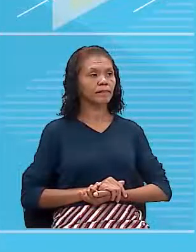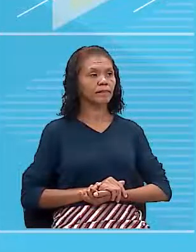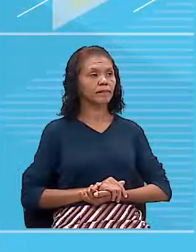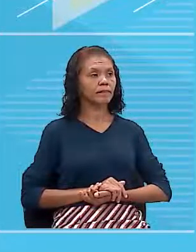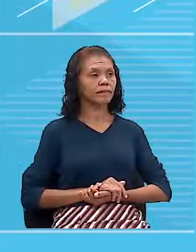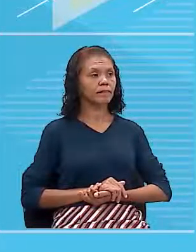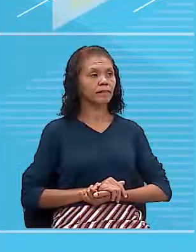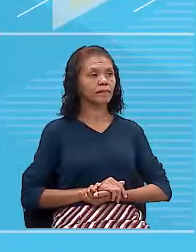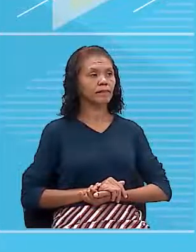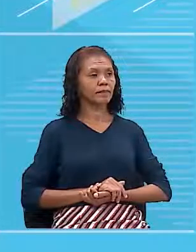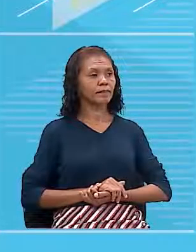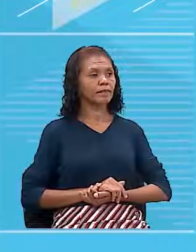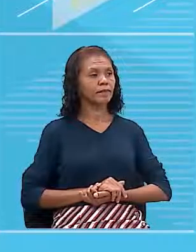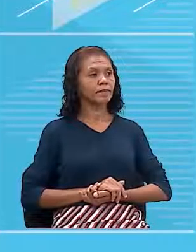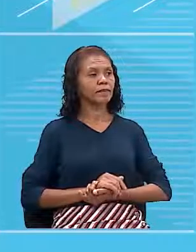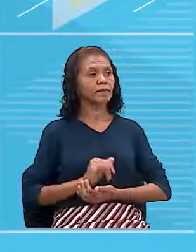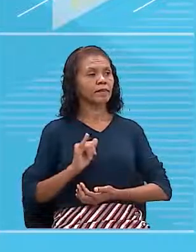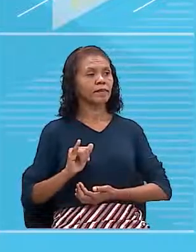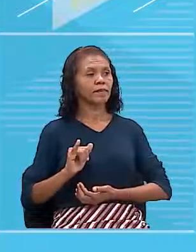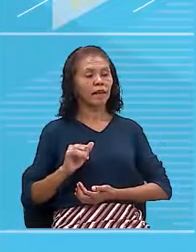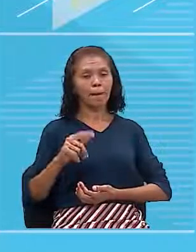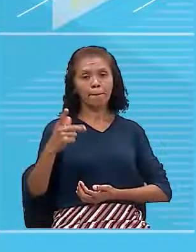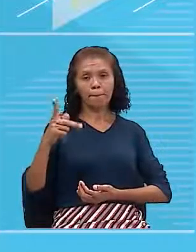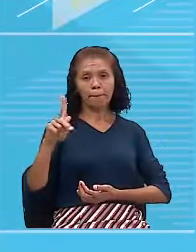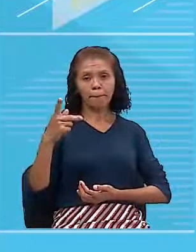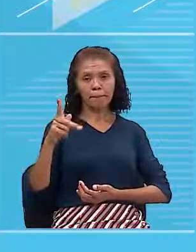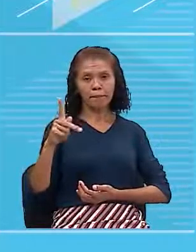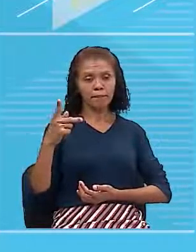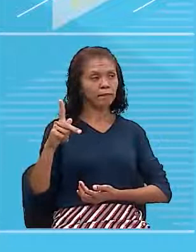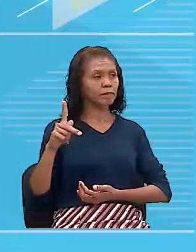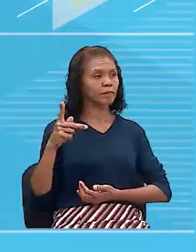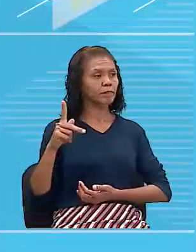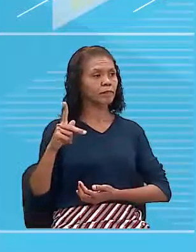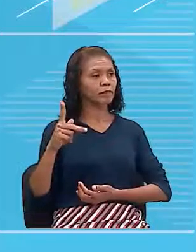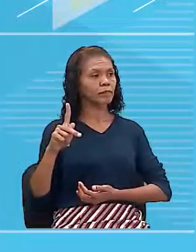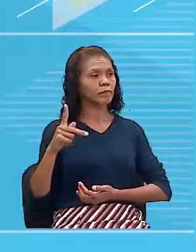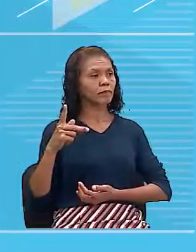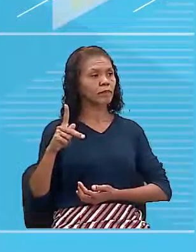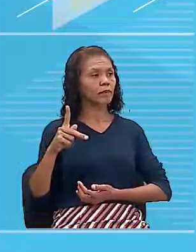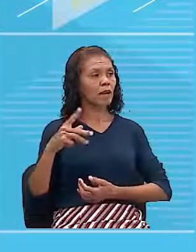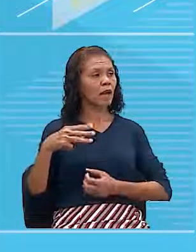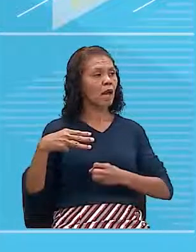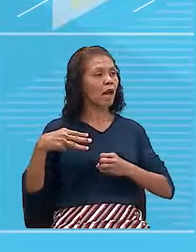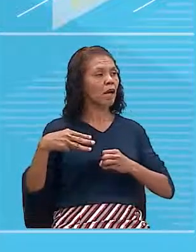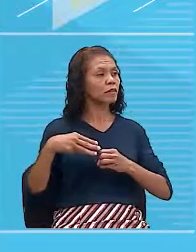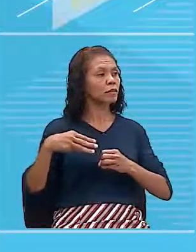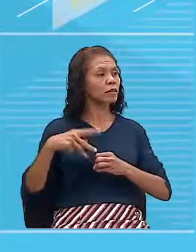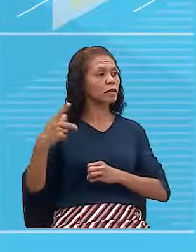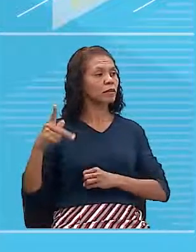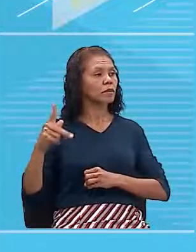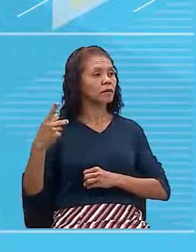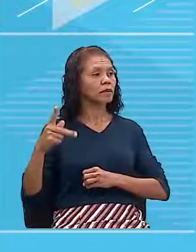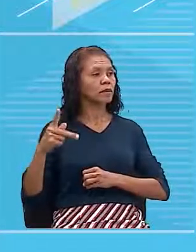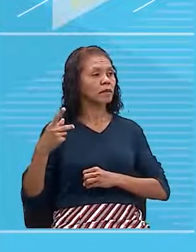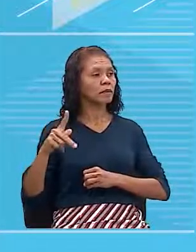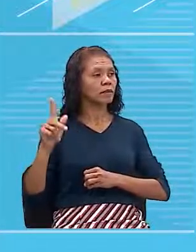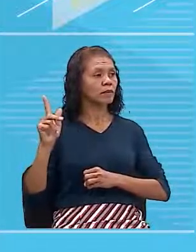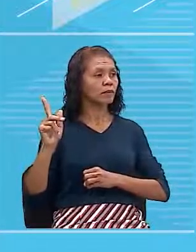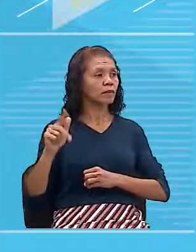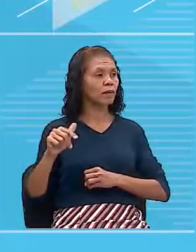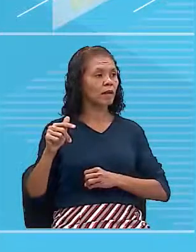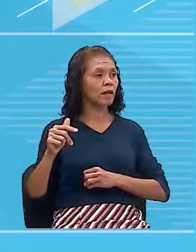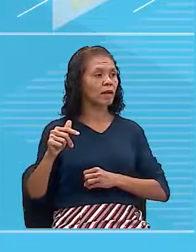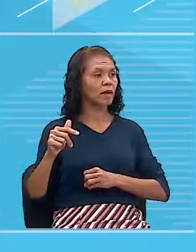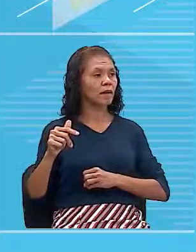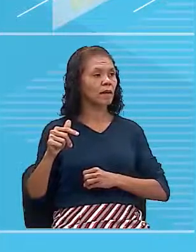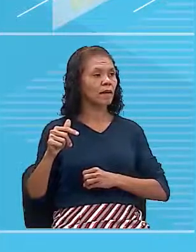obtemos um valor energético de aproximadamente quatro quilocalorias o mesmo ocorre quando queimamos